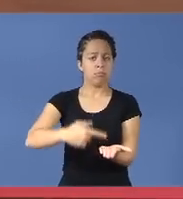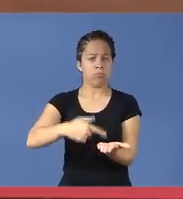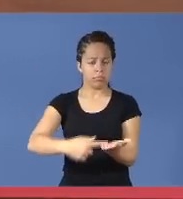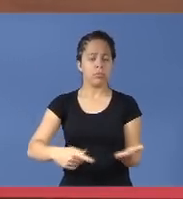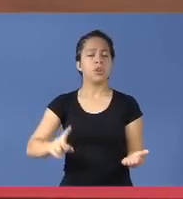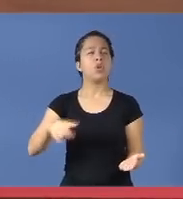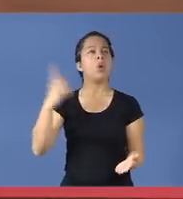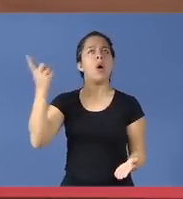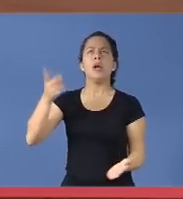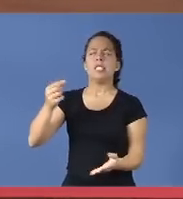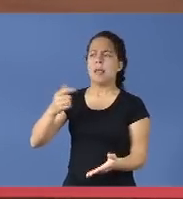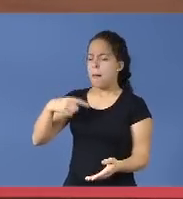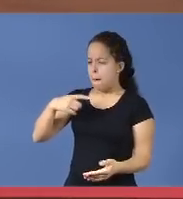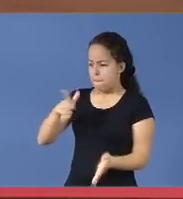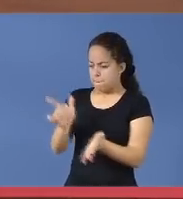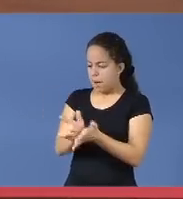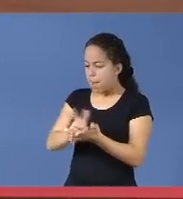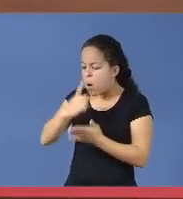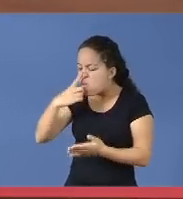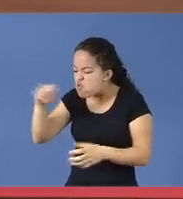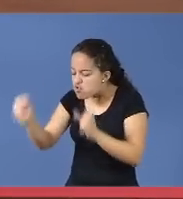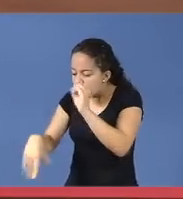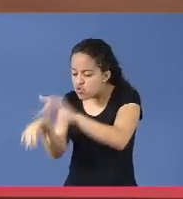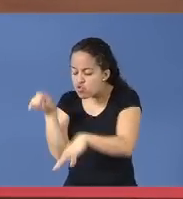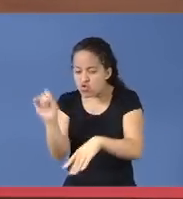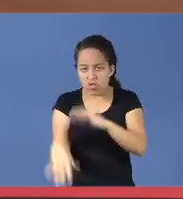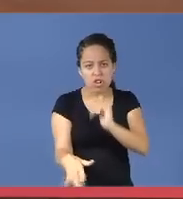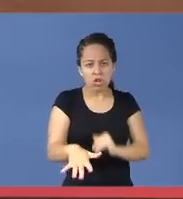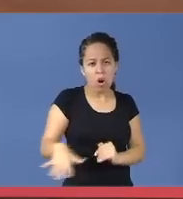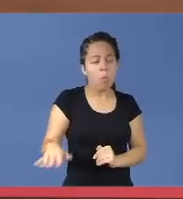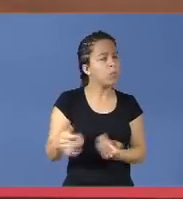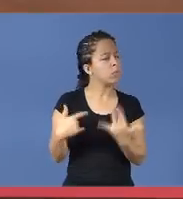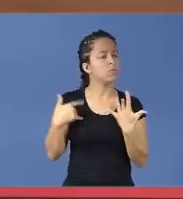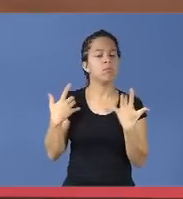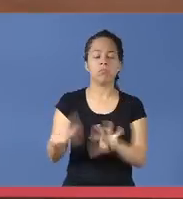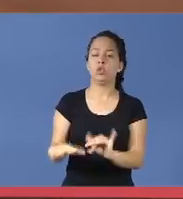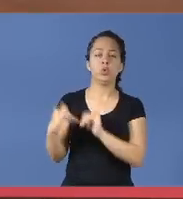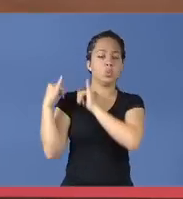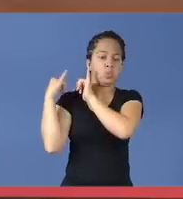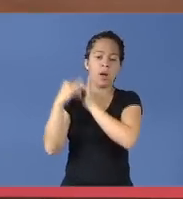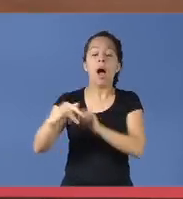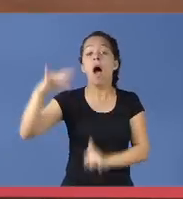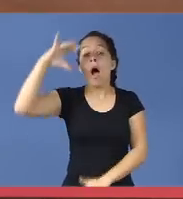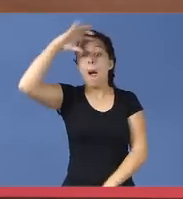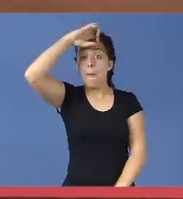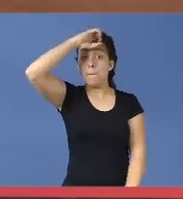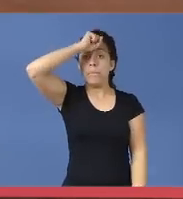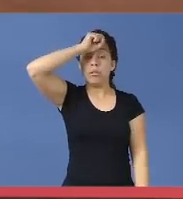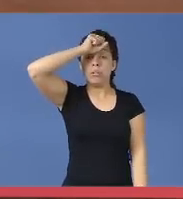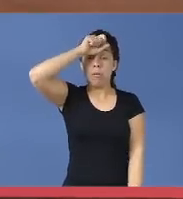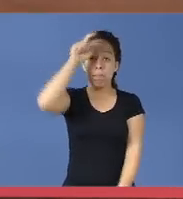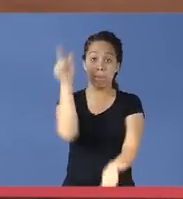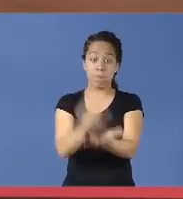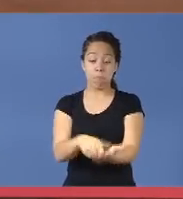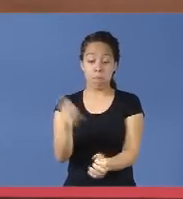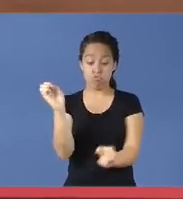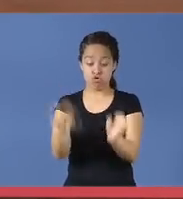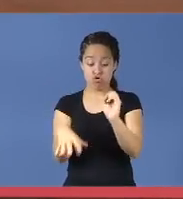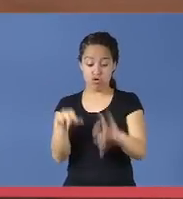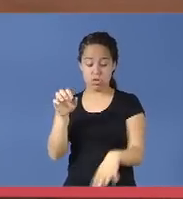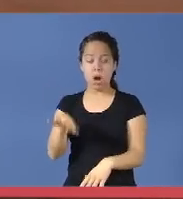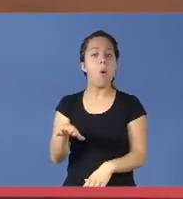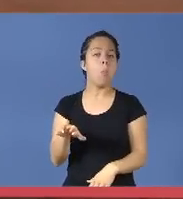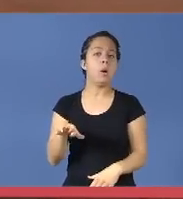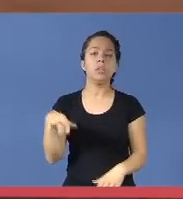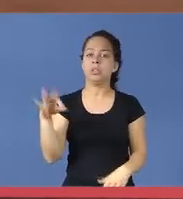nunca mais vamos jogar papel no chão, daqui para frente. Aprendemos que jogar papel no chão não é certo. Nós